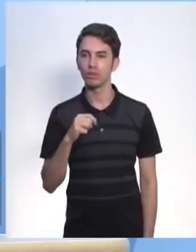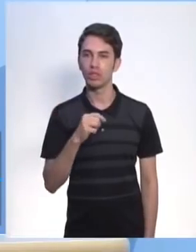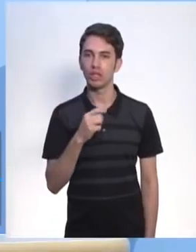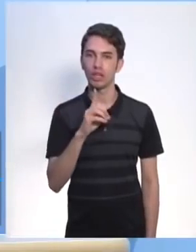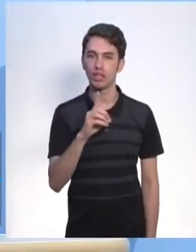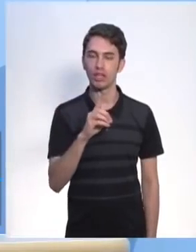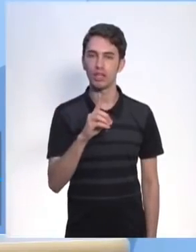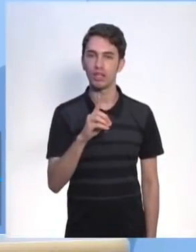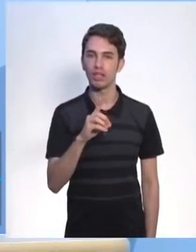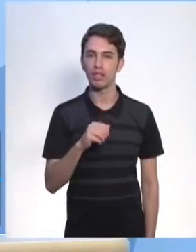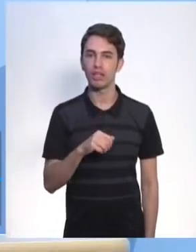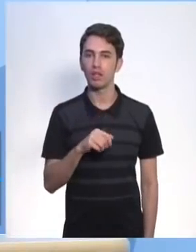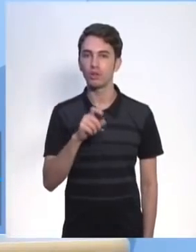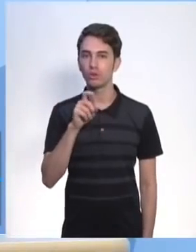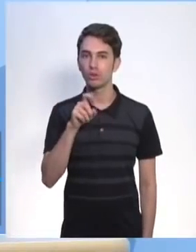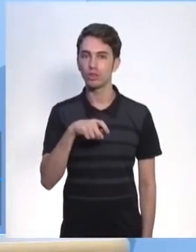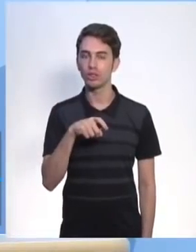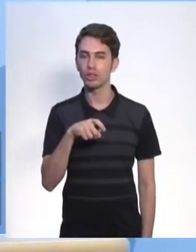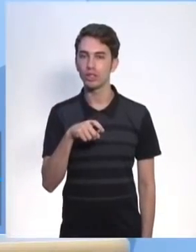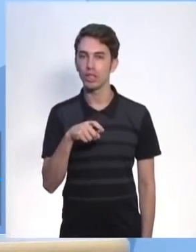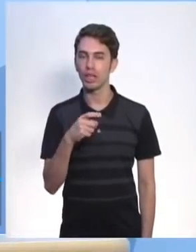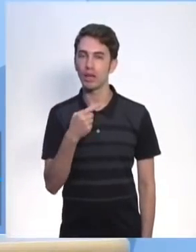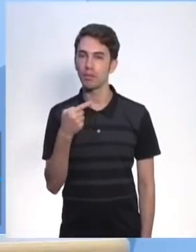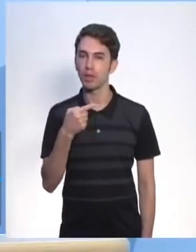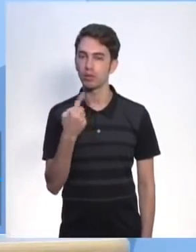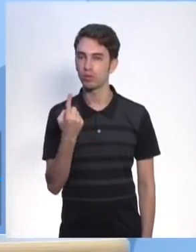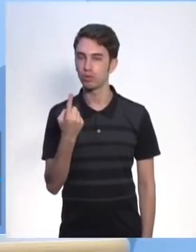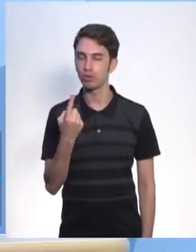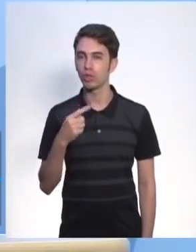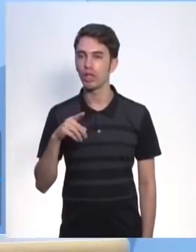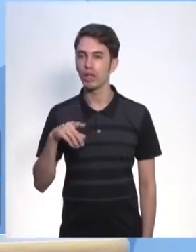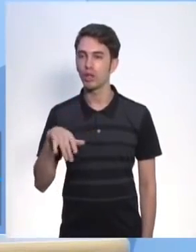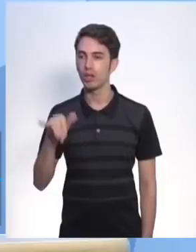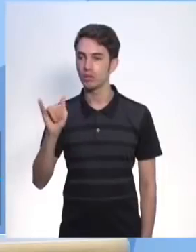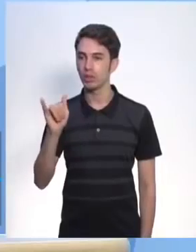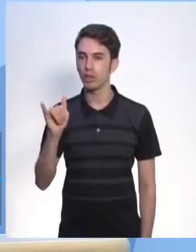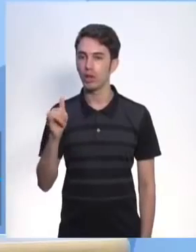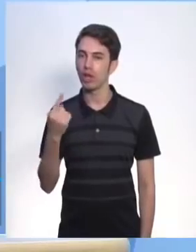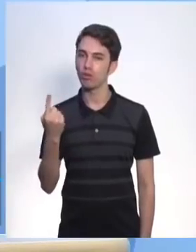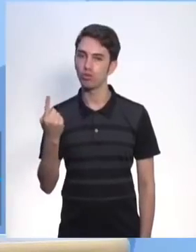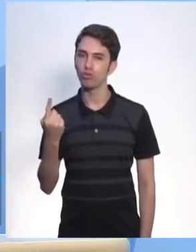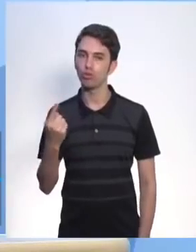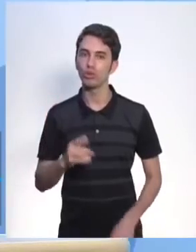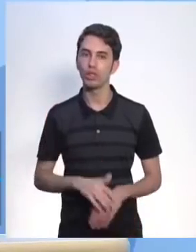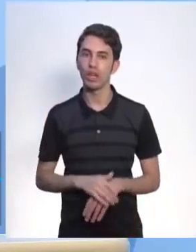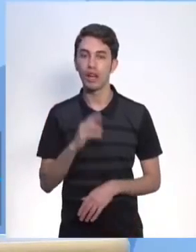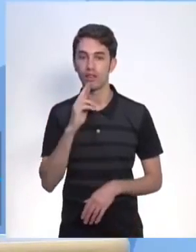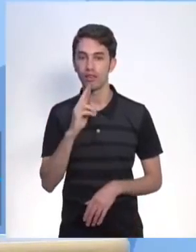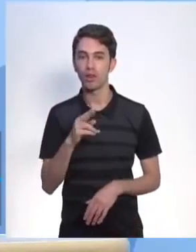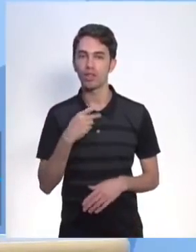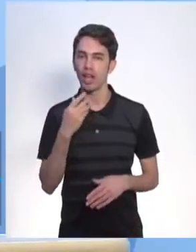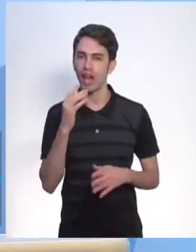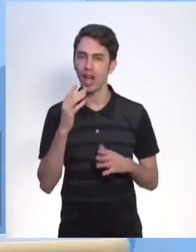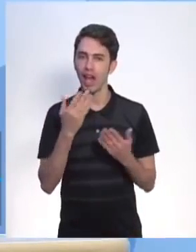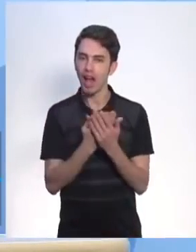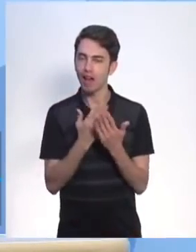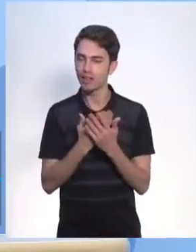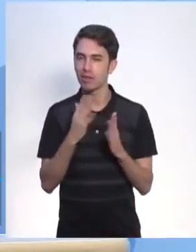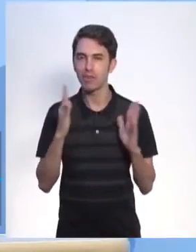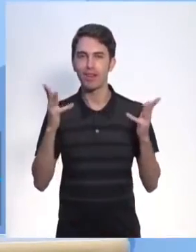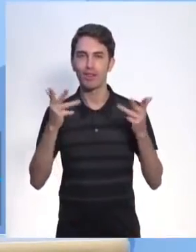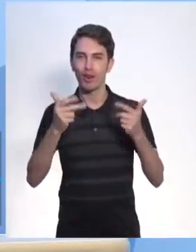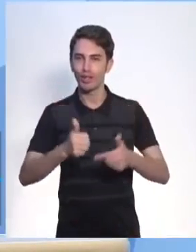D, x é menos 1 e y é 1. E ela falou que a aula está maravilhosa,